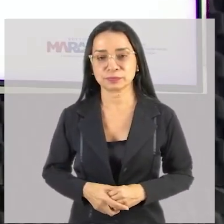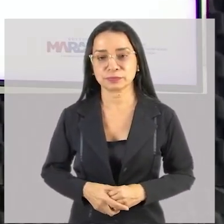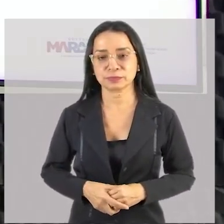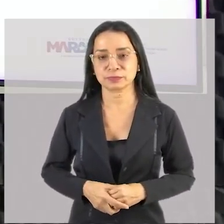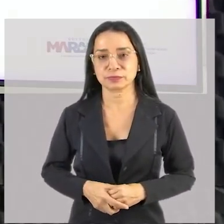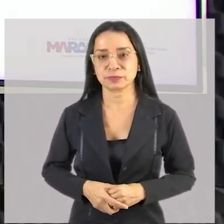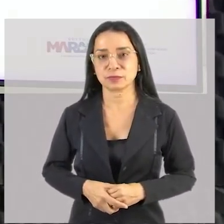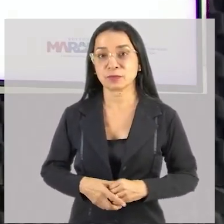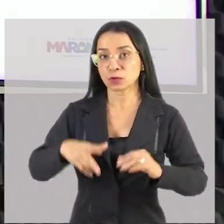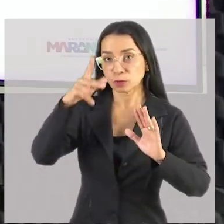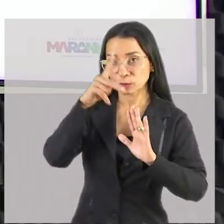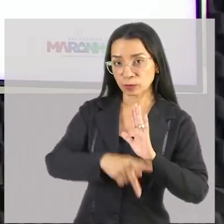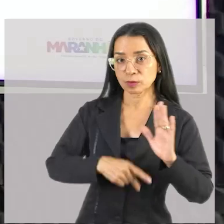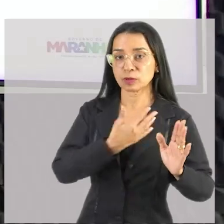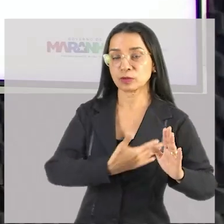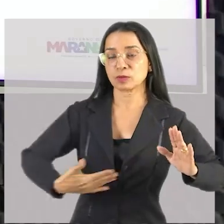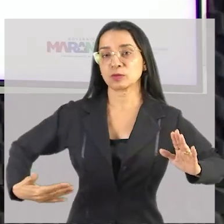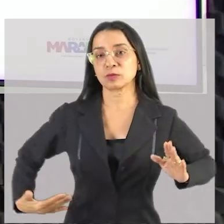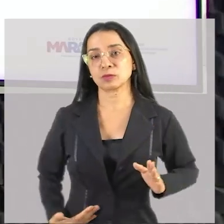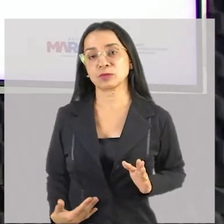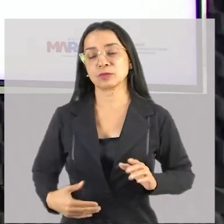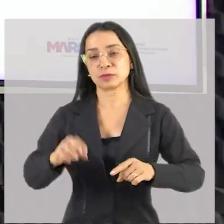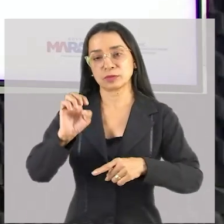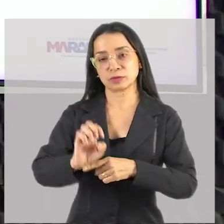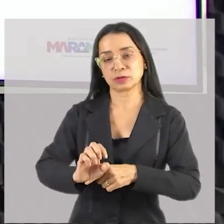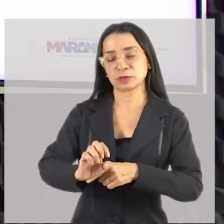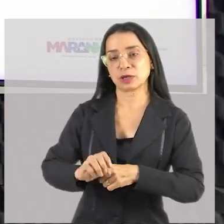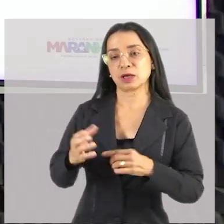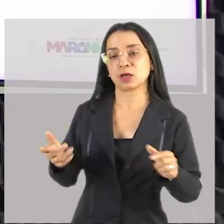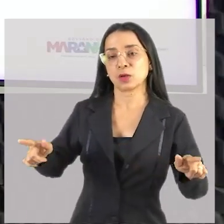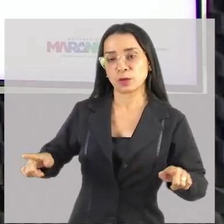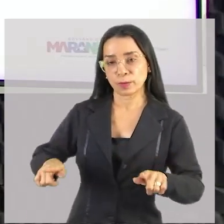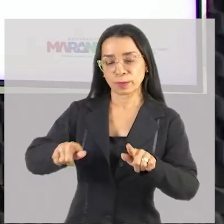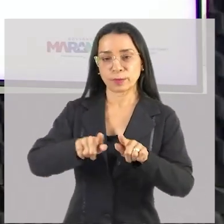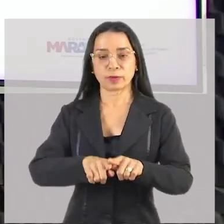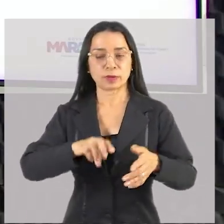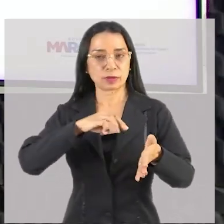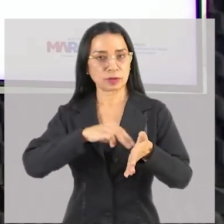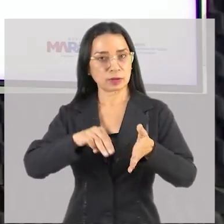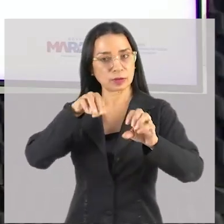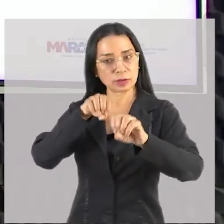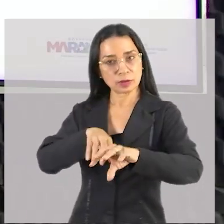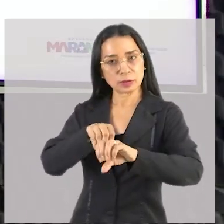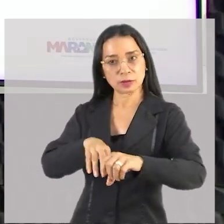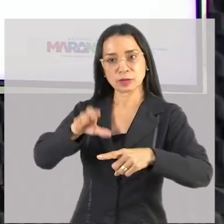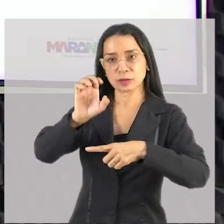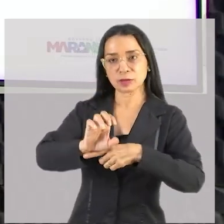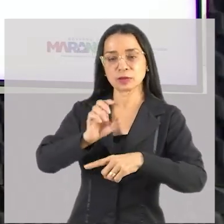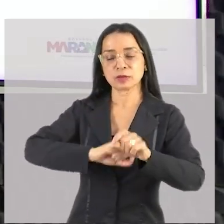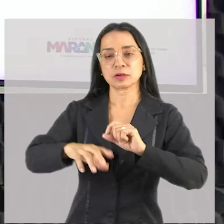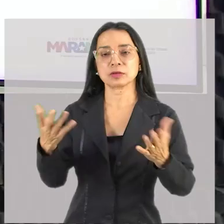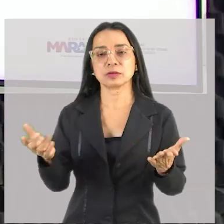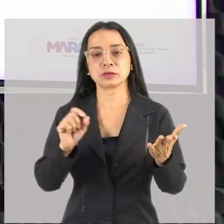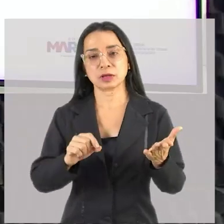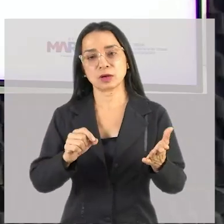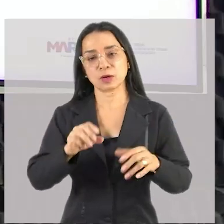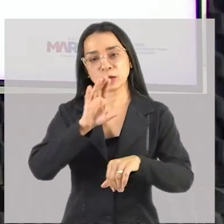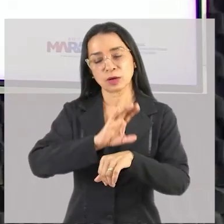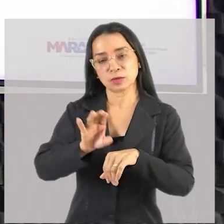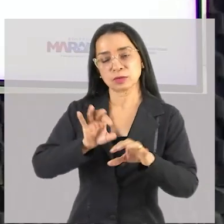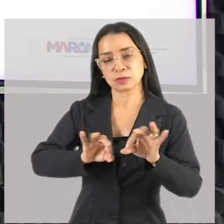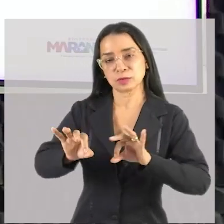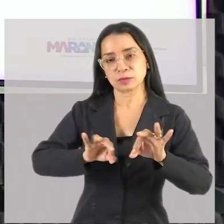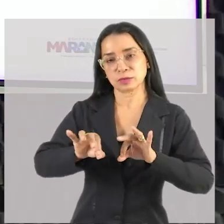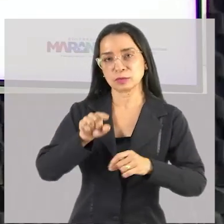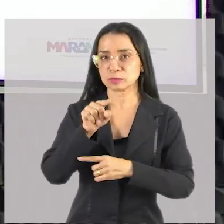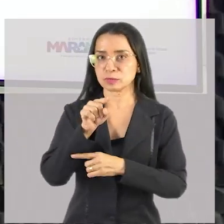esse é mais um projeto do Governo do Estado, através da Secretaria de Estado da Educação. É o nosso cursinho top aí, preparatório, para que você possa desenvolver